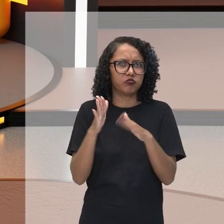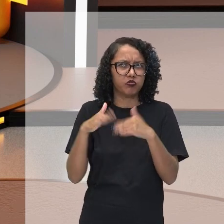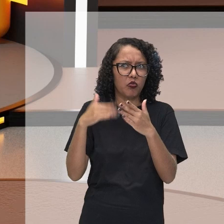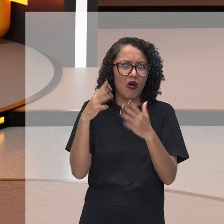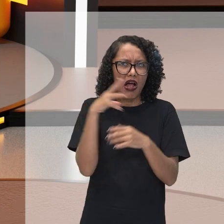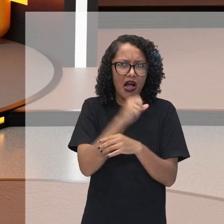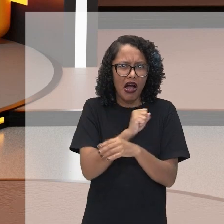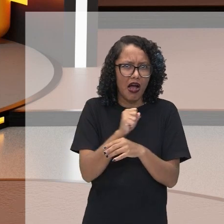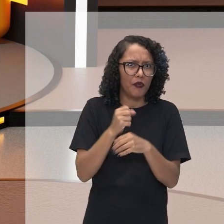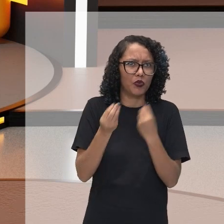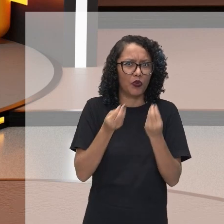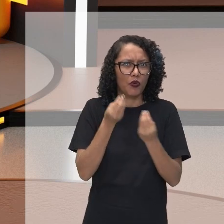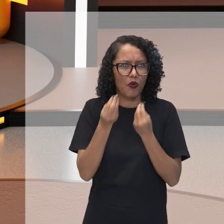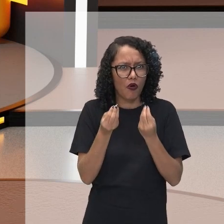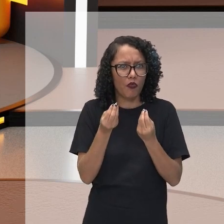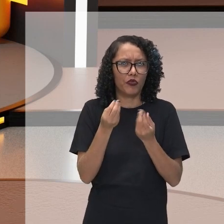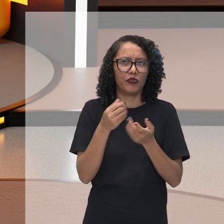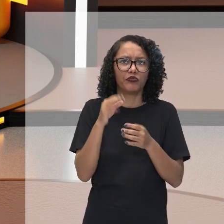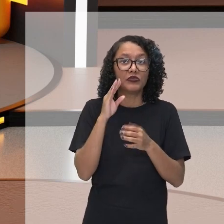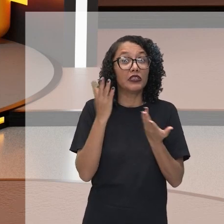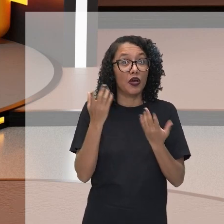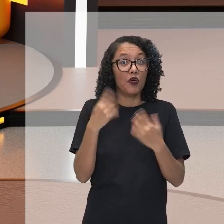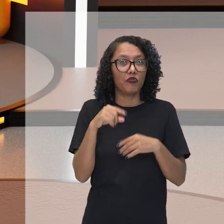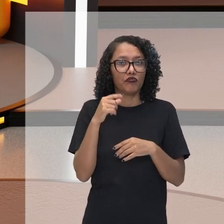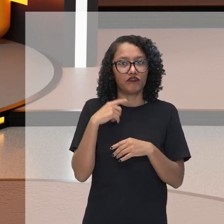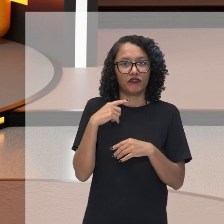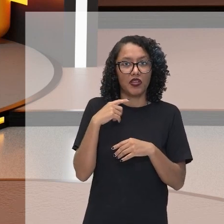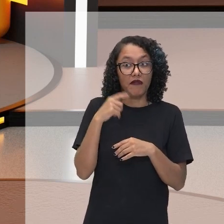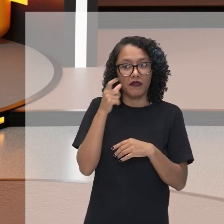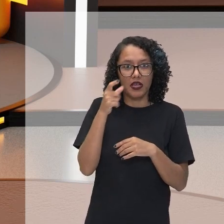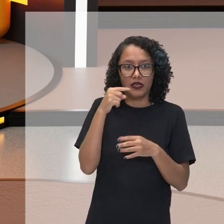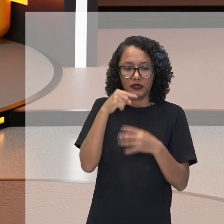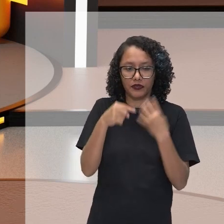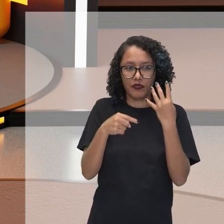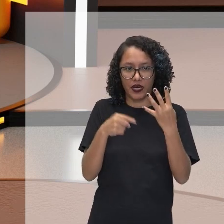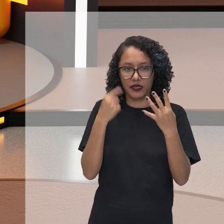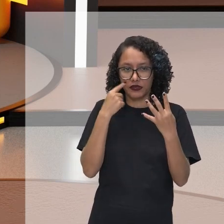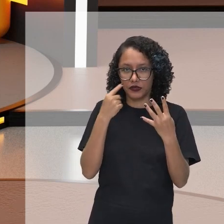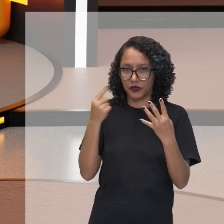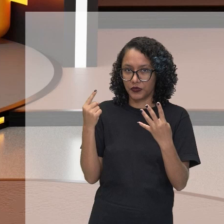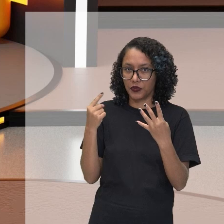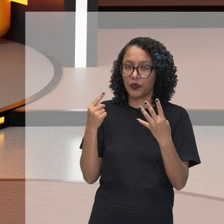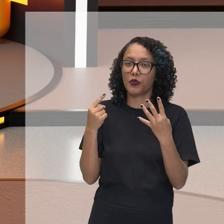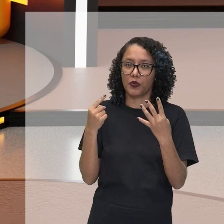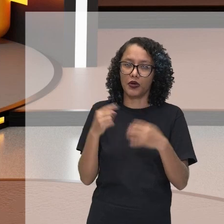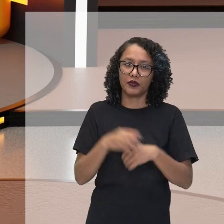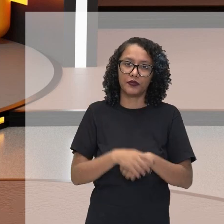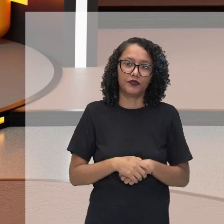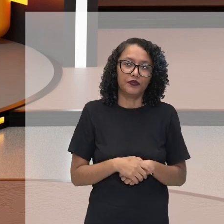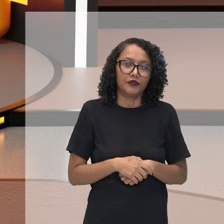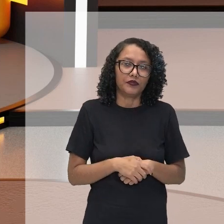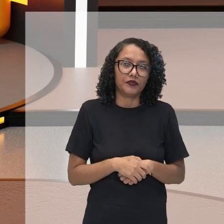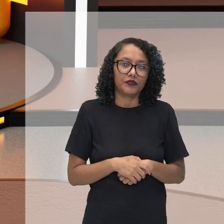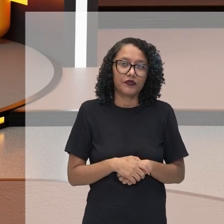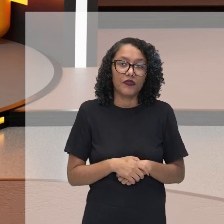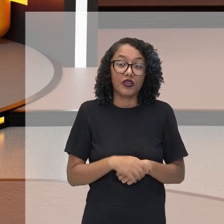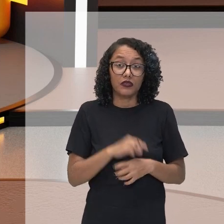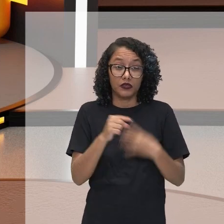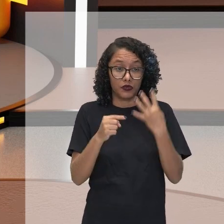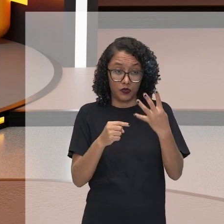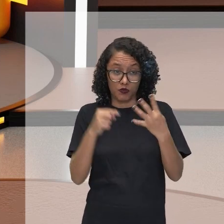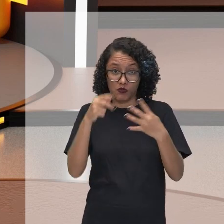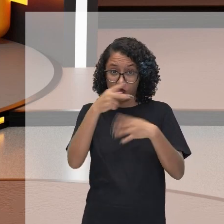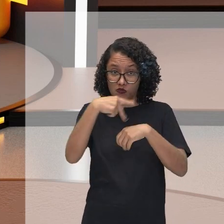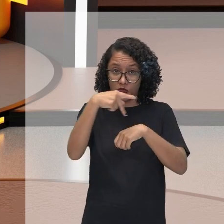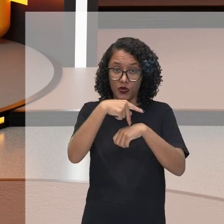aí a parte de Singapura, Taiwan, Hong Kong e a Coreia do Sul, principalmente. Então, esses 4 países